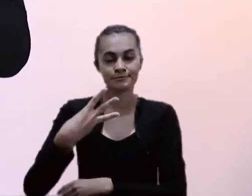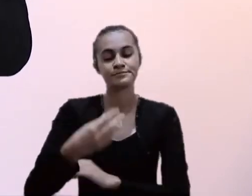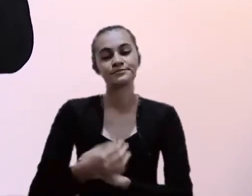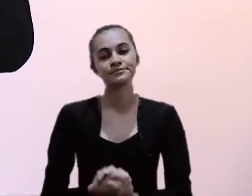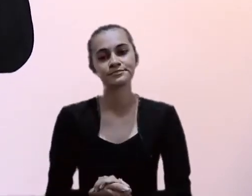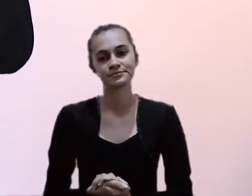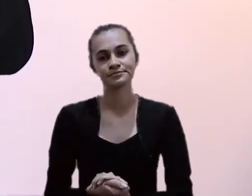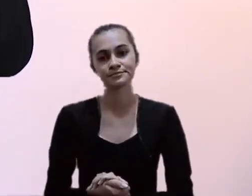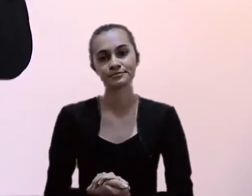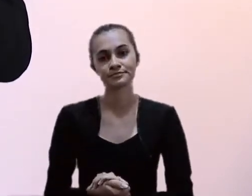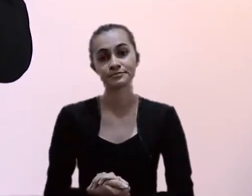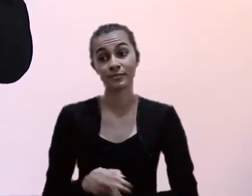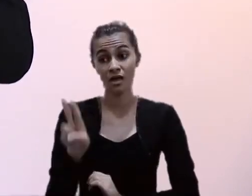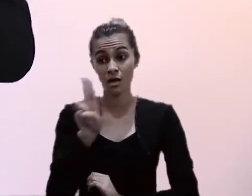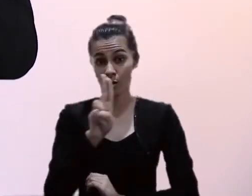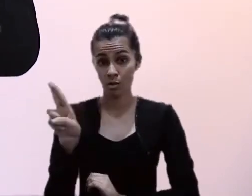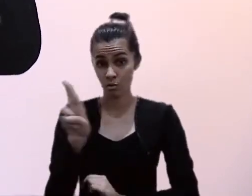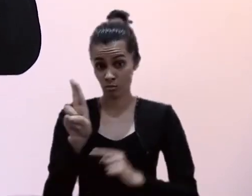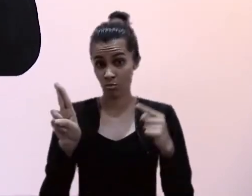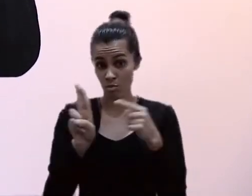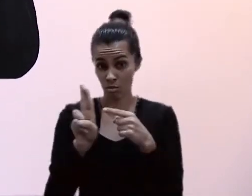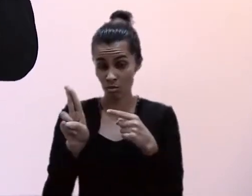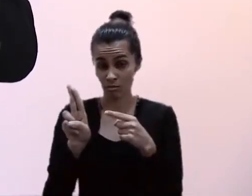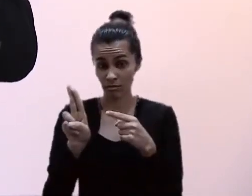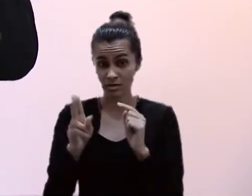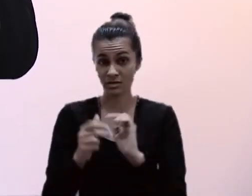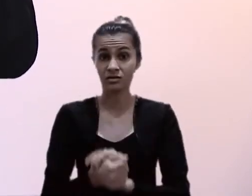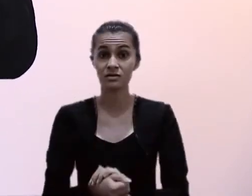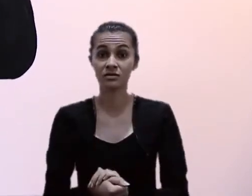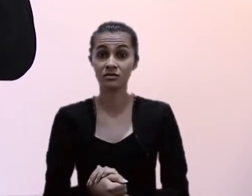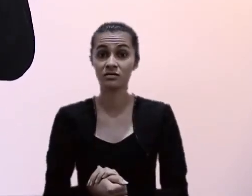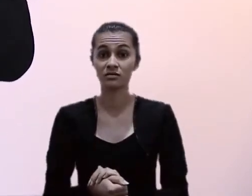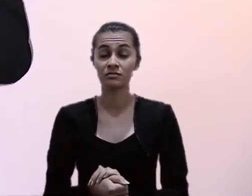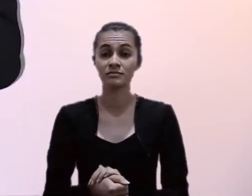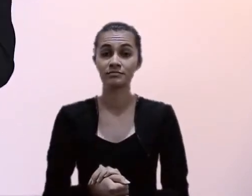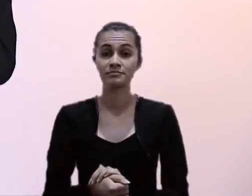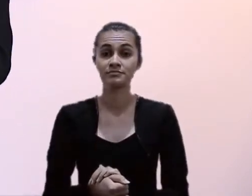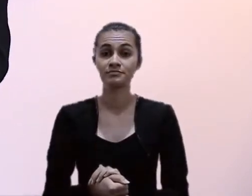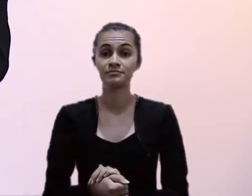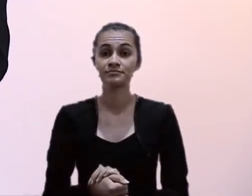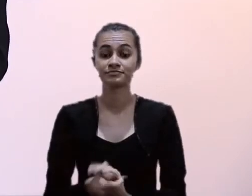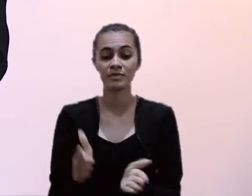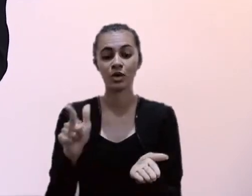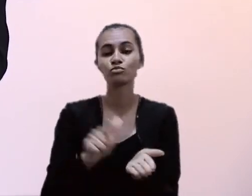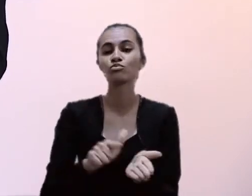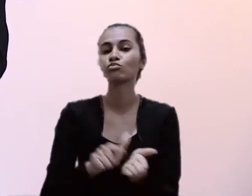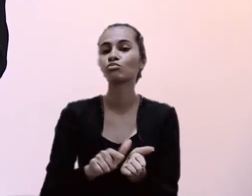nome está registrado como servo negligentes.